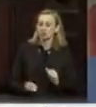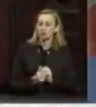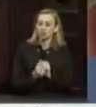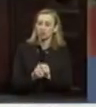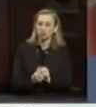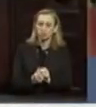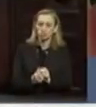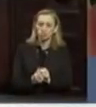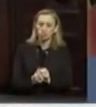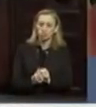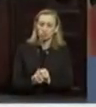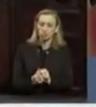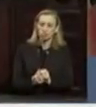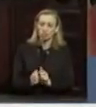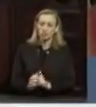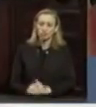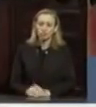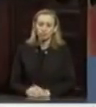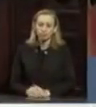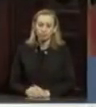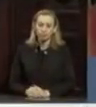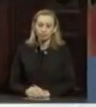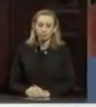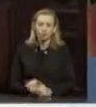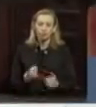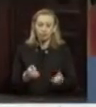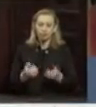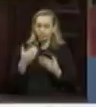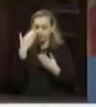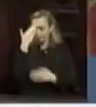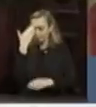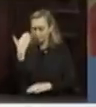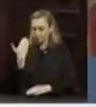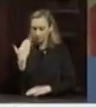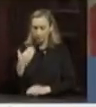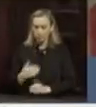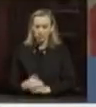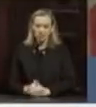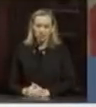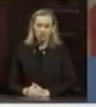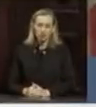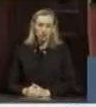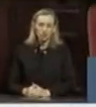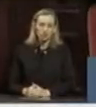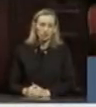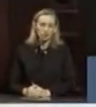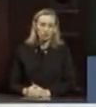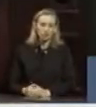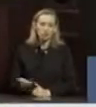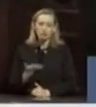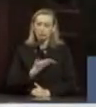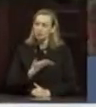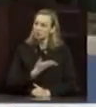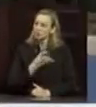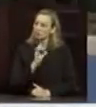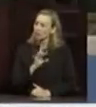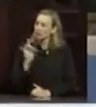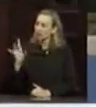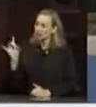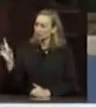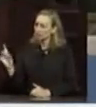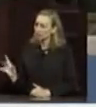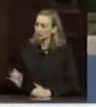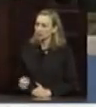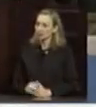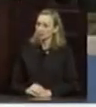nenhuma brutalidade vai calar. Eu quero agradecer muitíssimo aos votos de cada deputado, de cada deputada. E